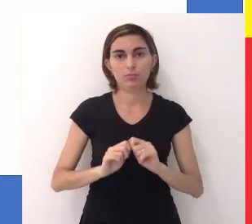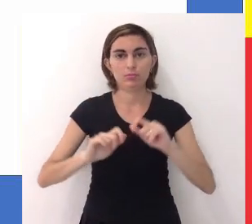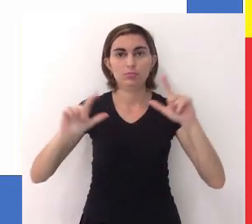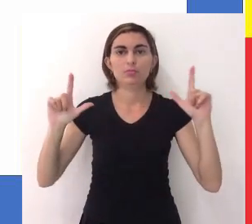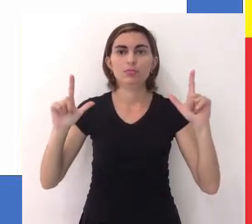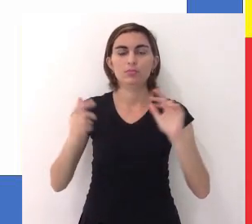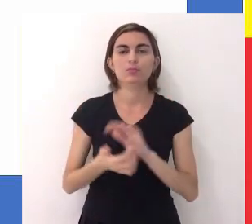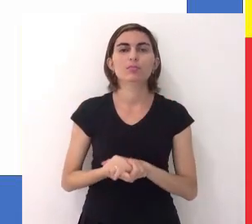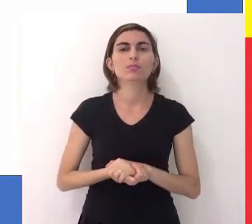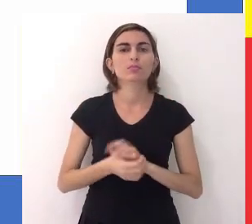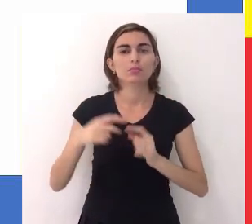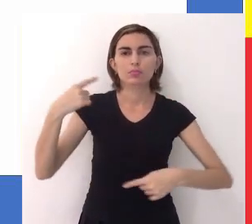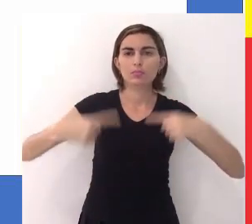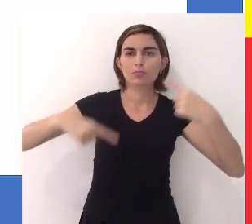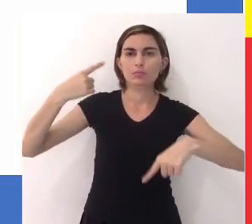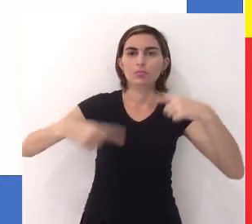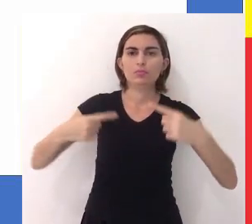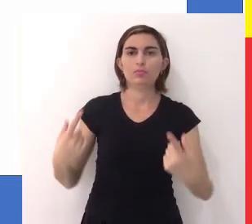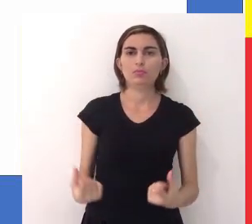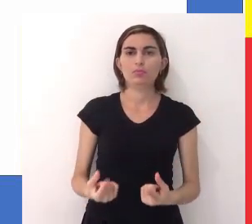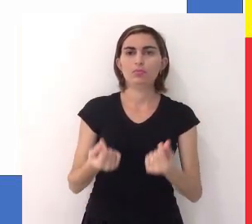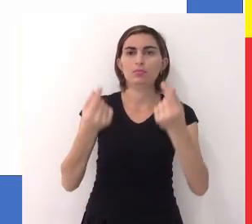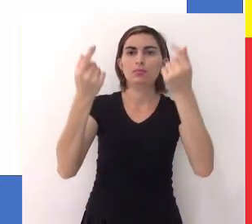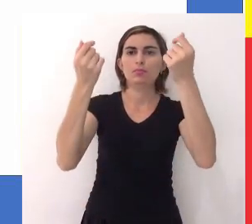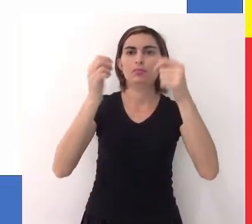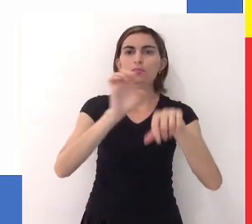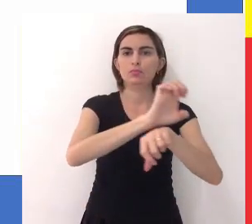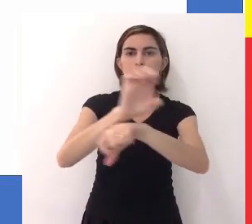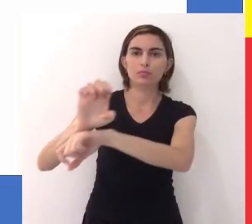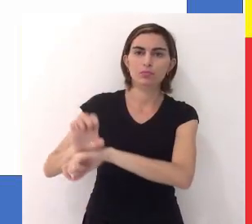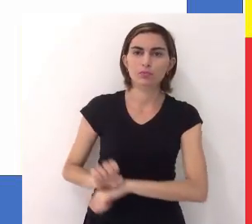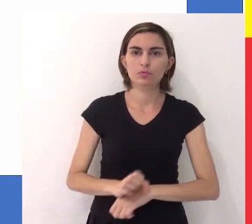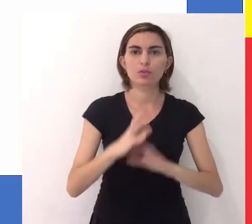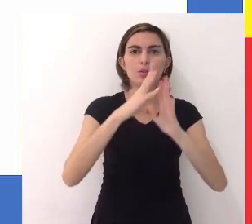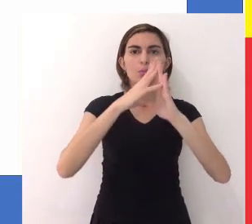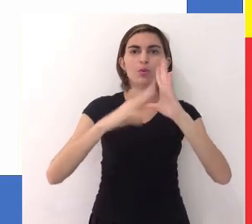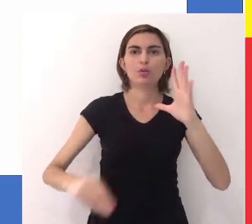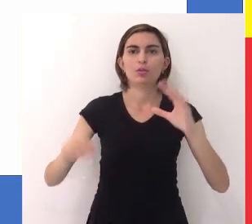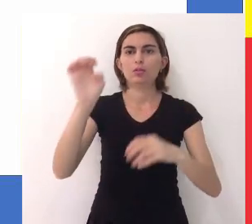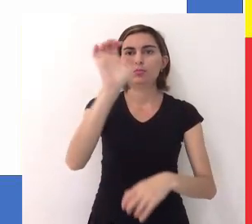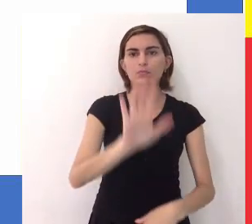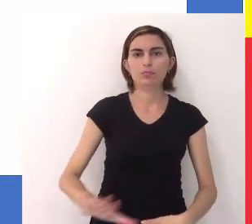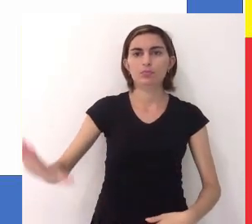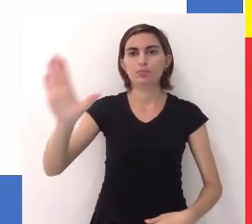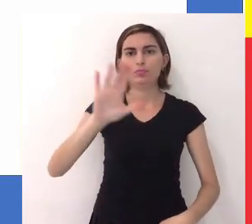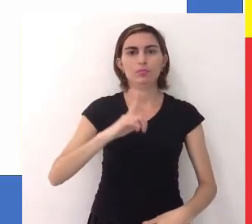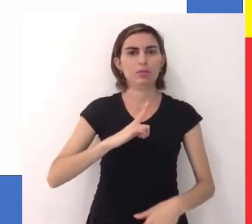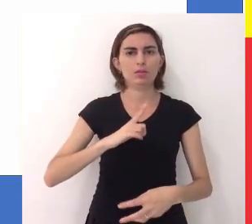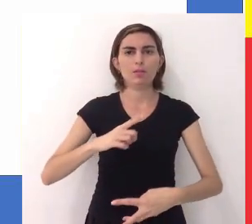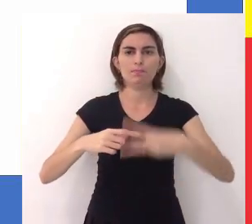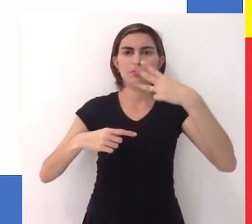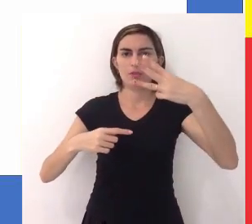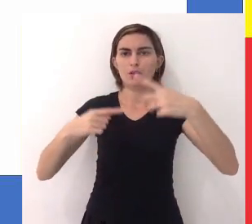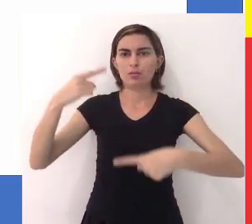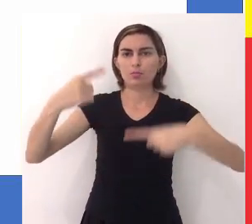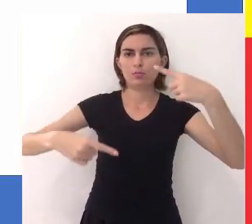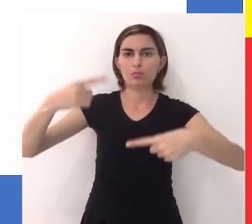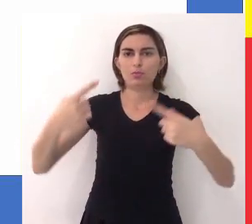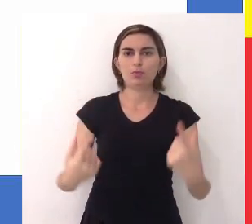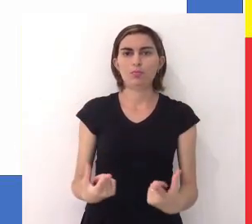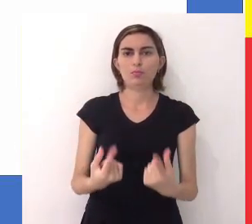tá? Política econômica dos Estados modernos europeus, tá? Então, existiram 3